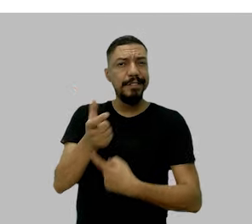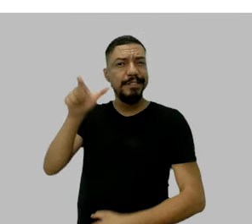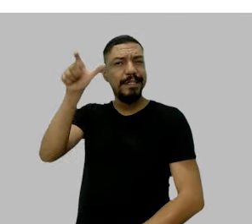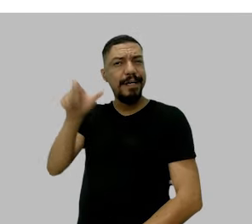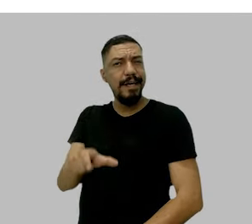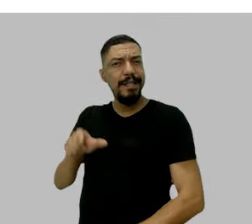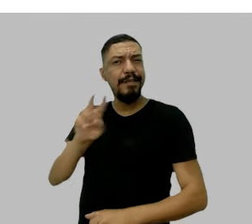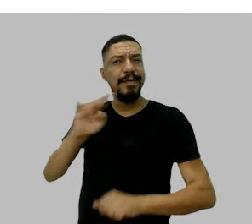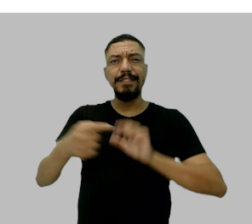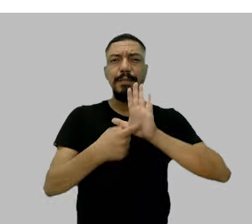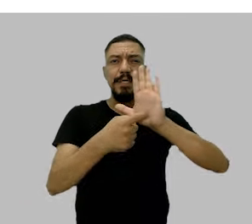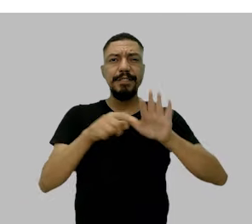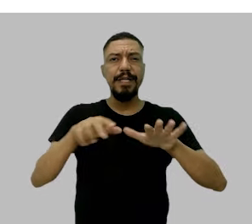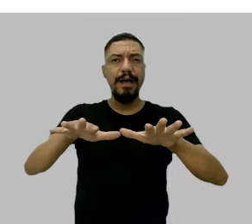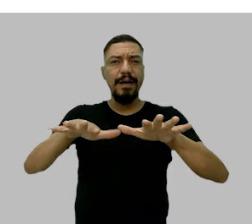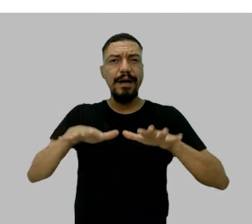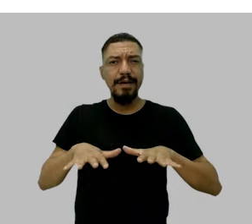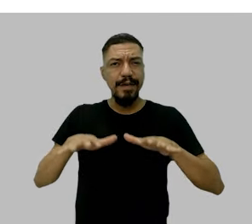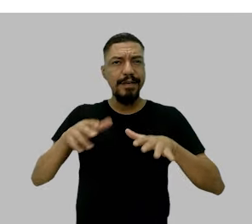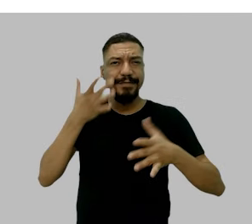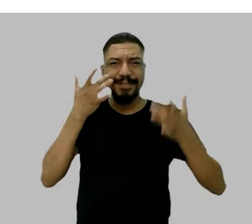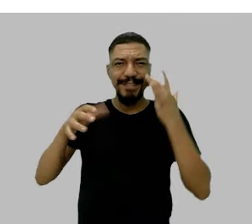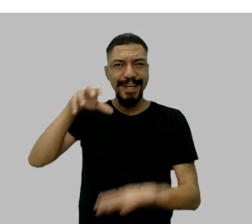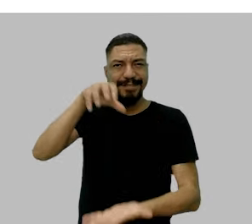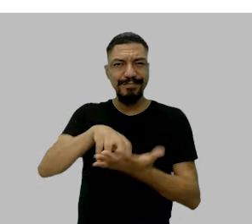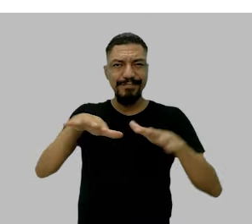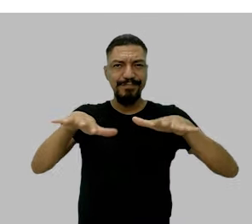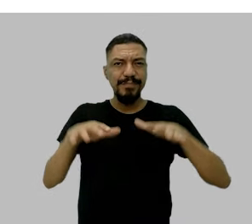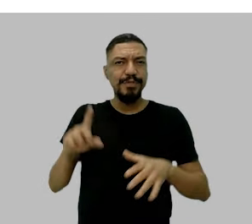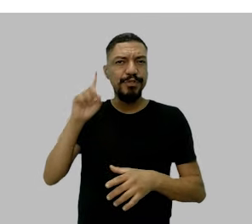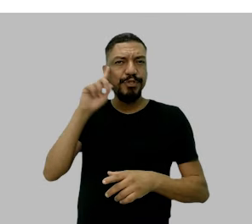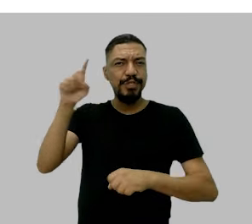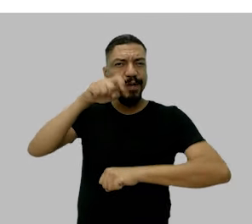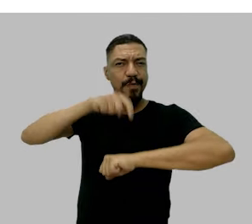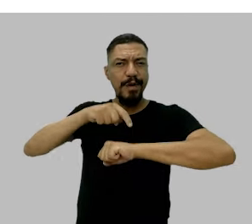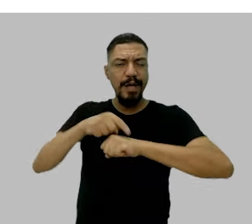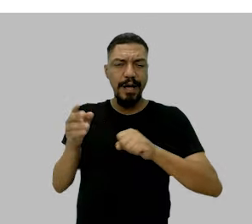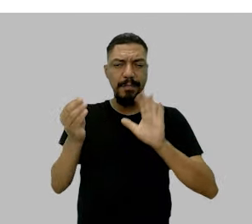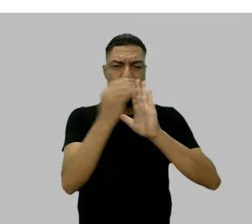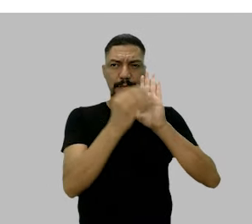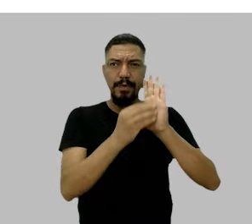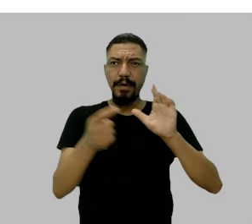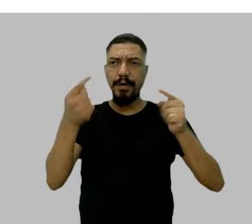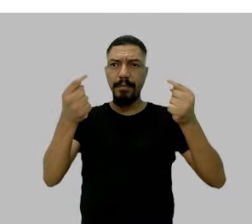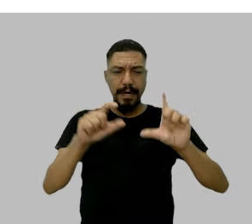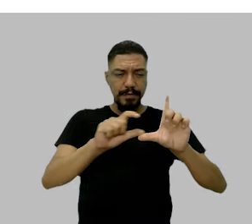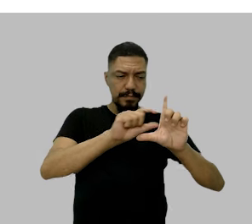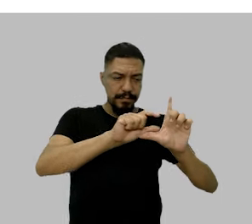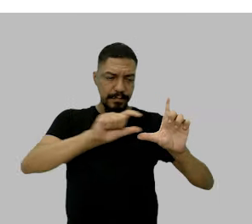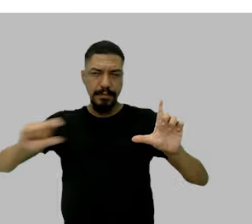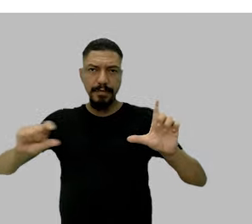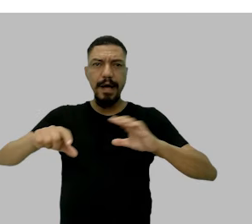no Arquimedes Ribeiro, no dia tal, na hora tal, e eu vou colocar ali embaixo a minha